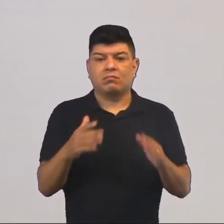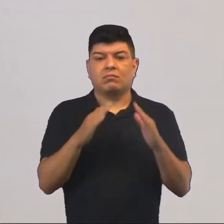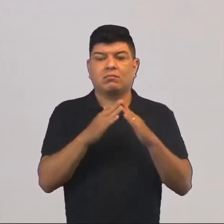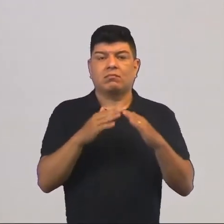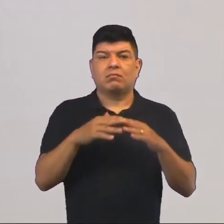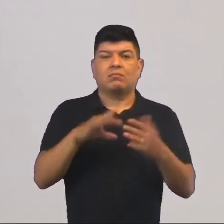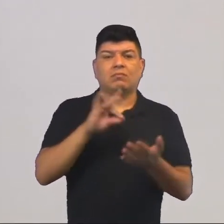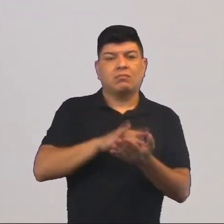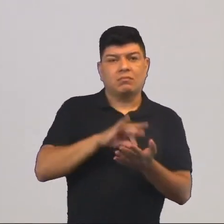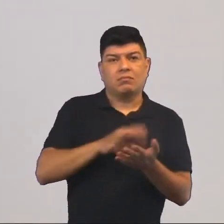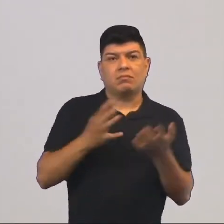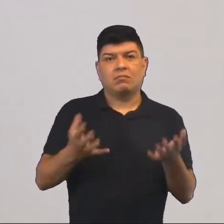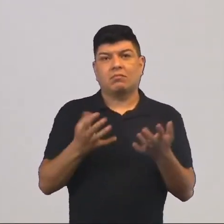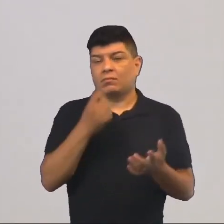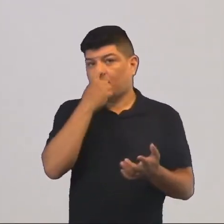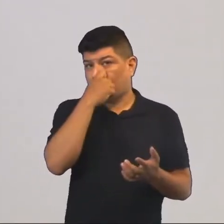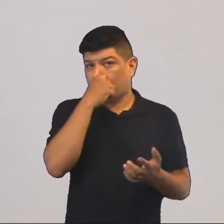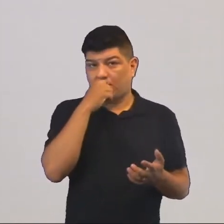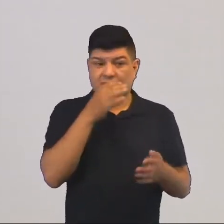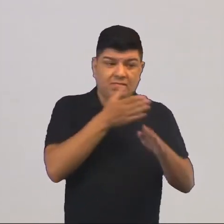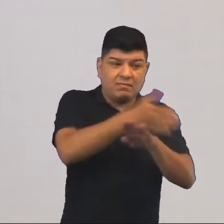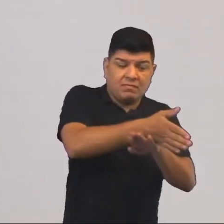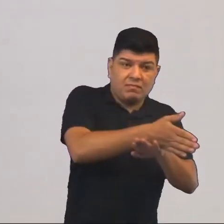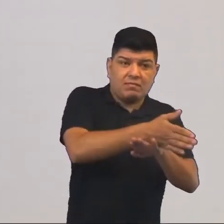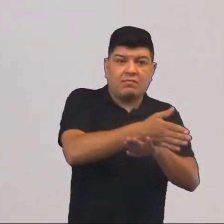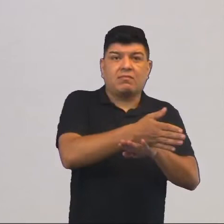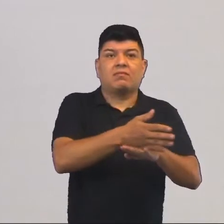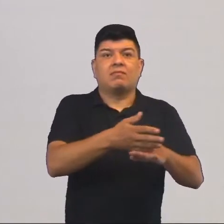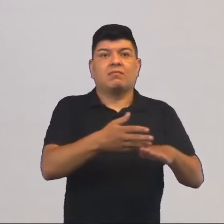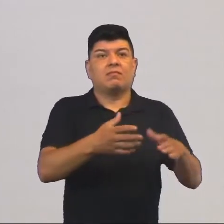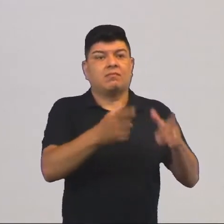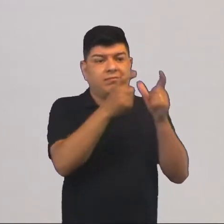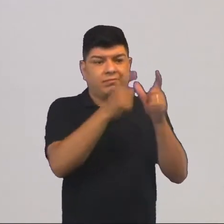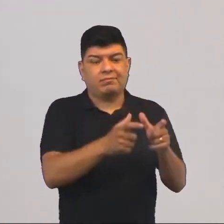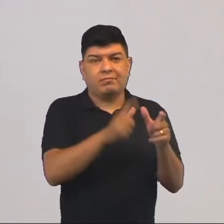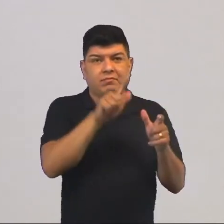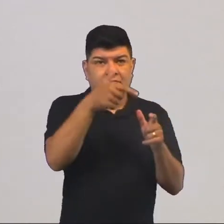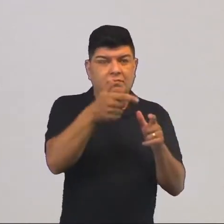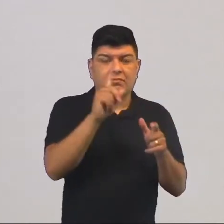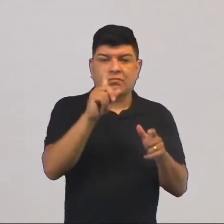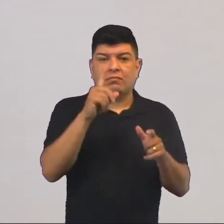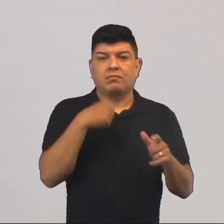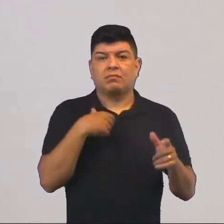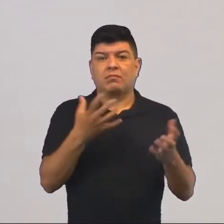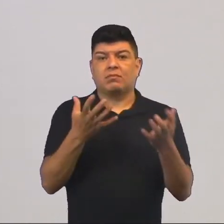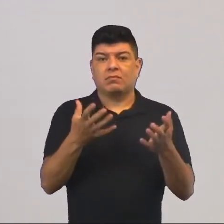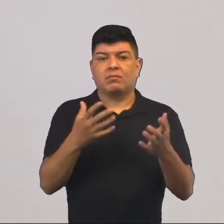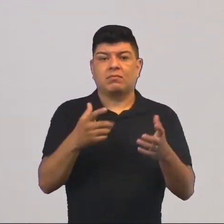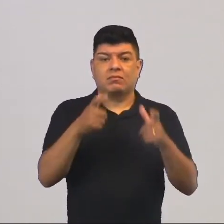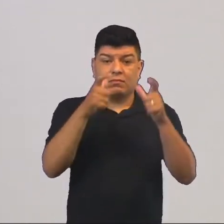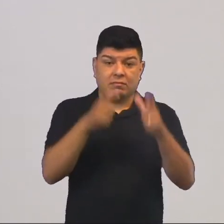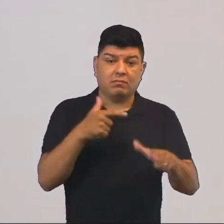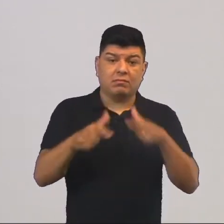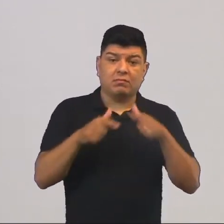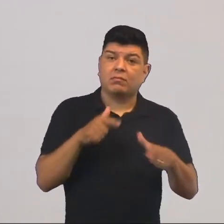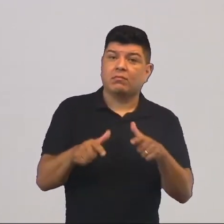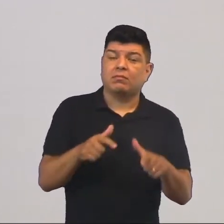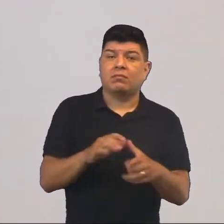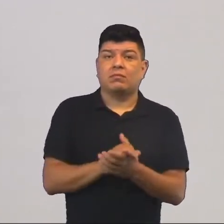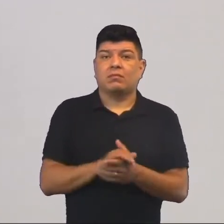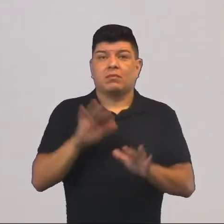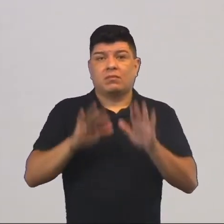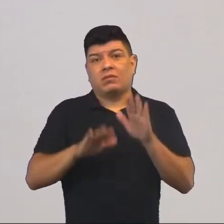ele passava a competir com o outro que tinha toda essa condição, produzia mais em pequeno tempo. Né?